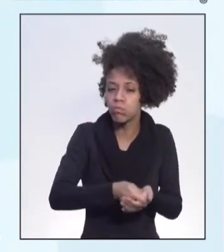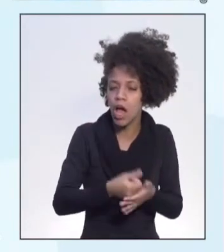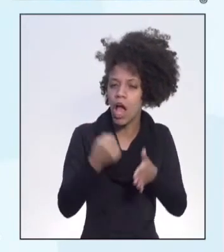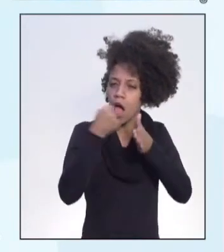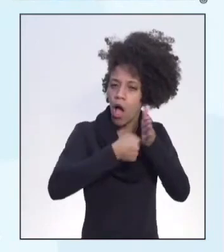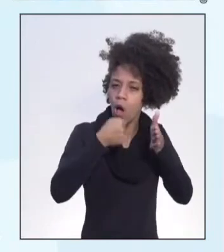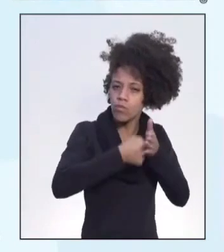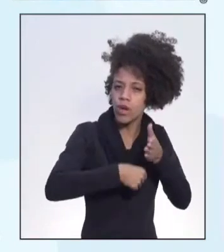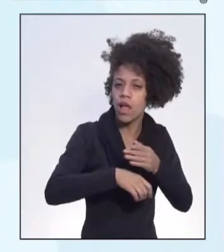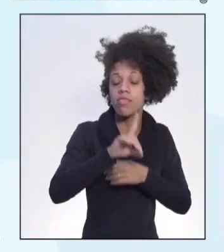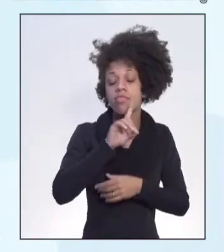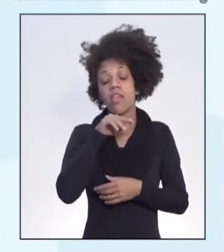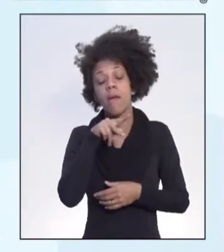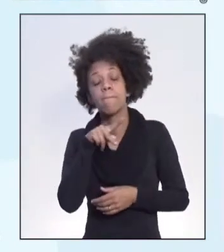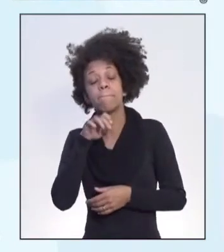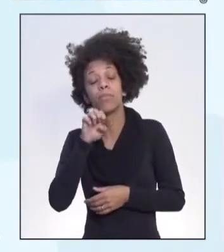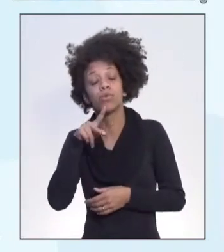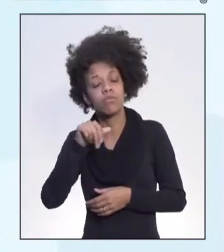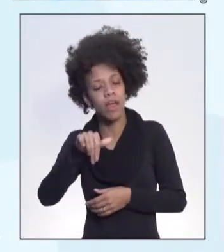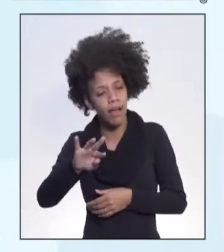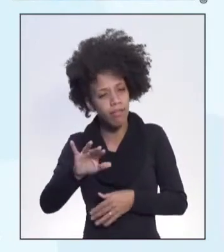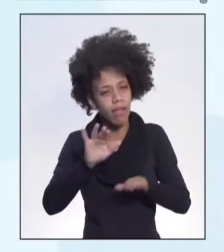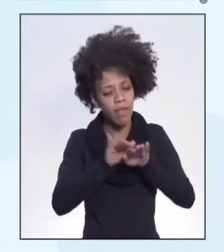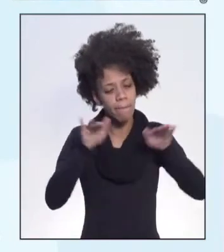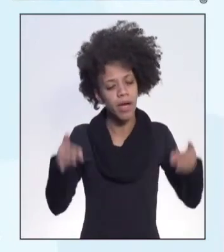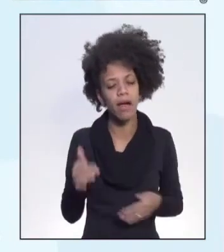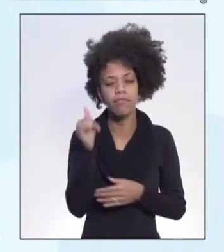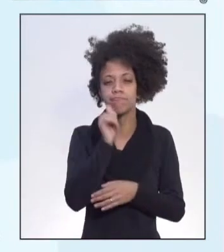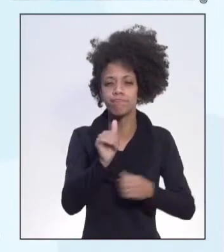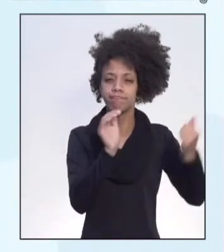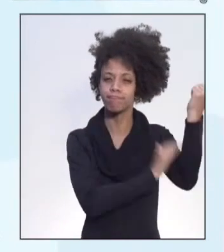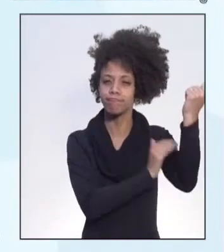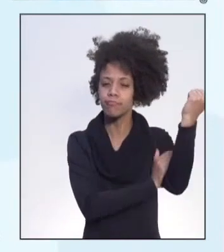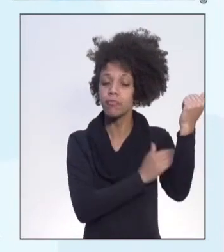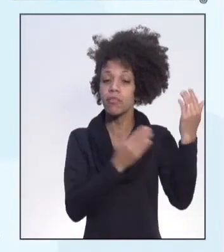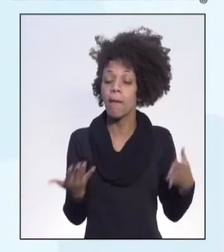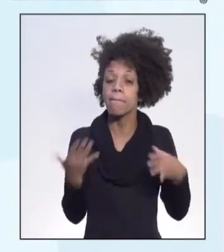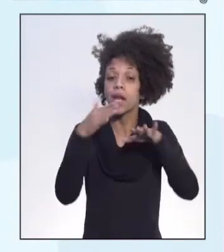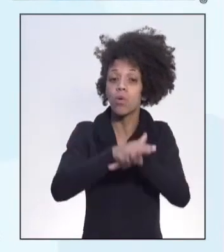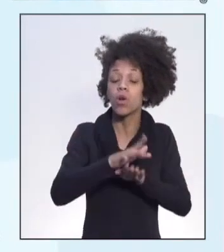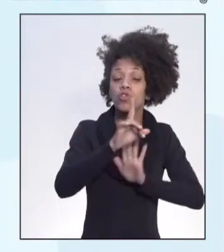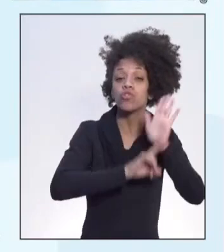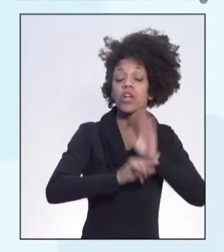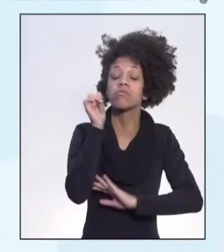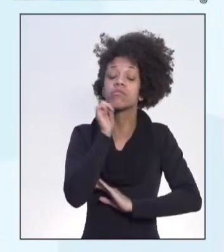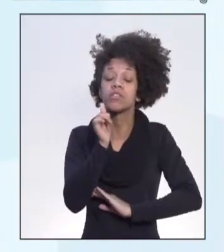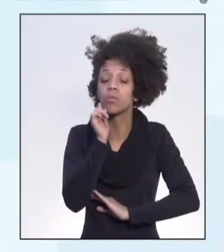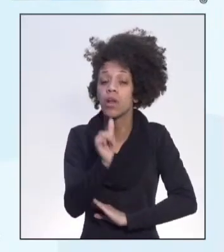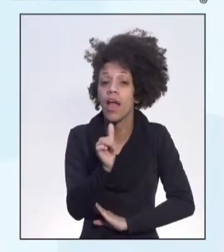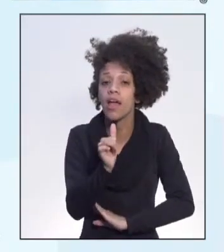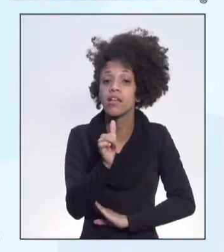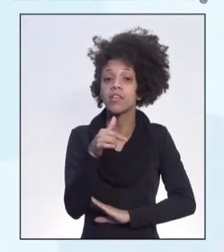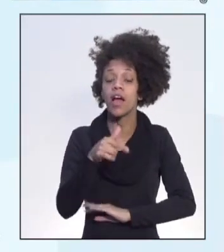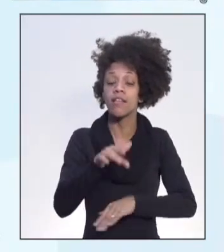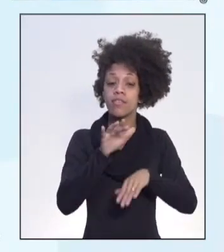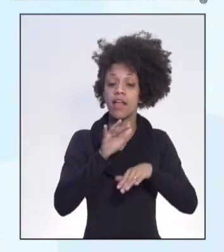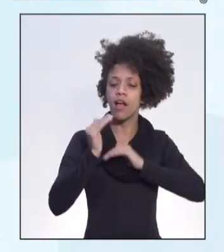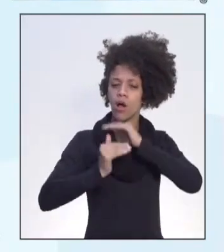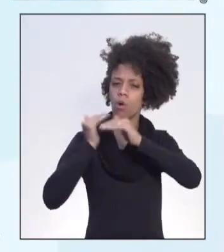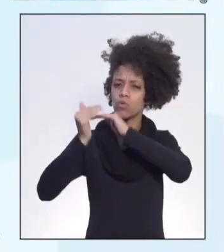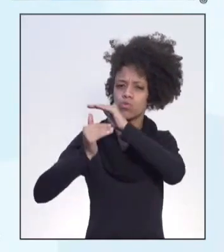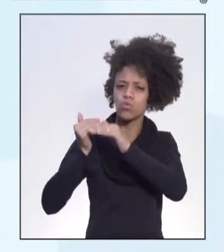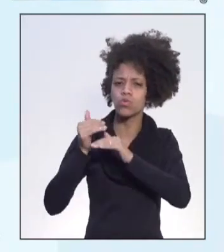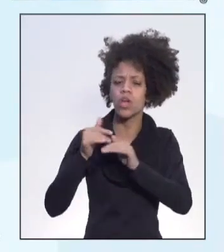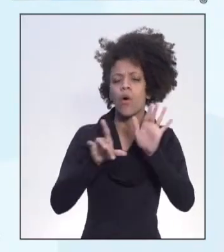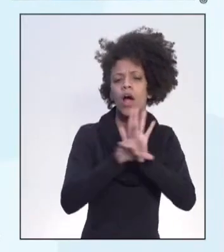das deputadas da bancada feminista para incluir os direitos das mulheres nessa construção